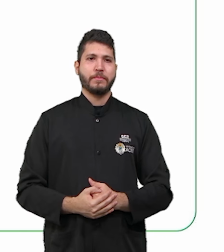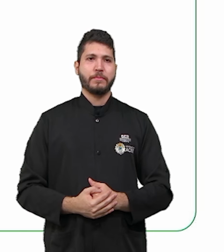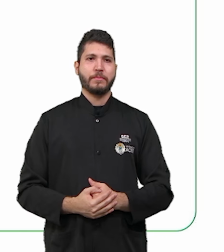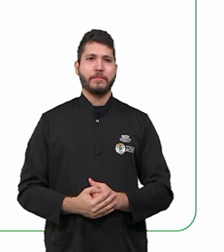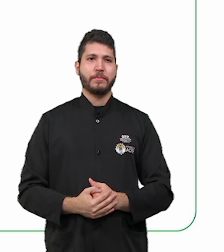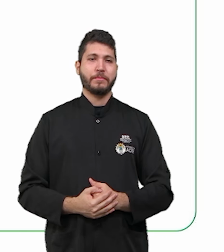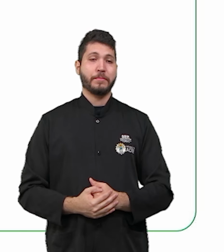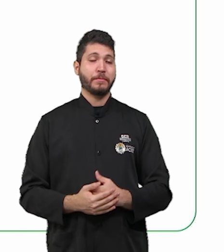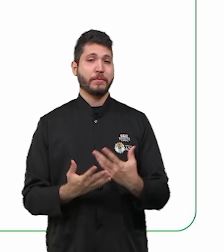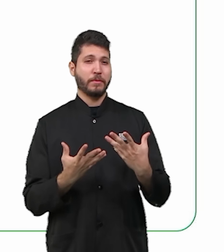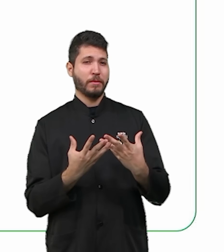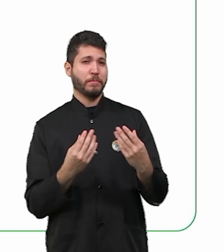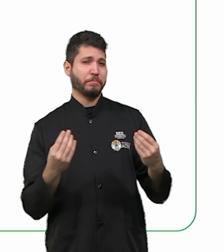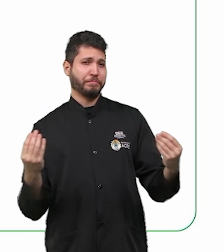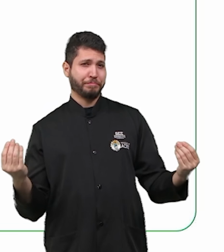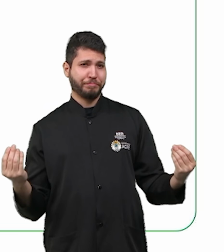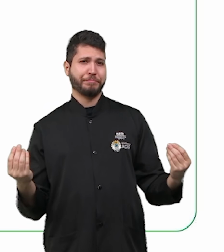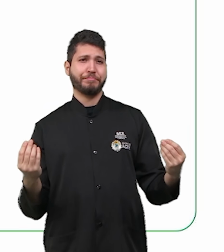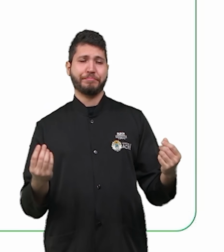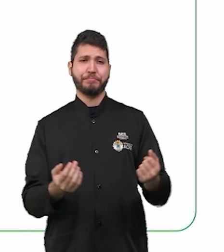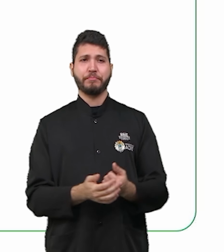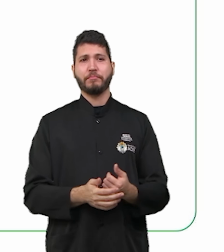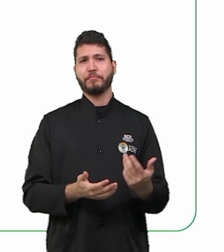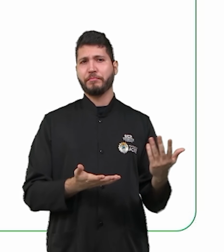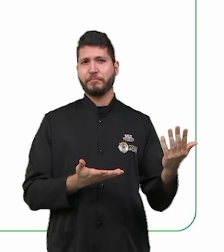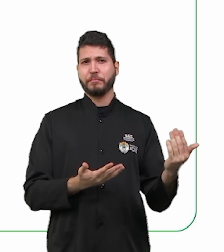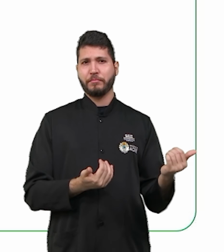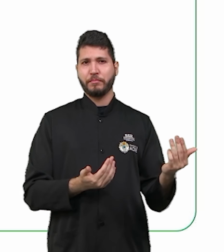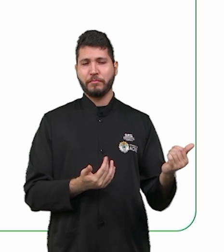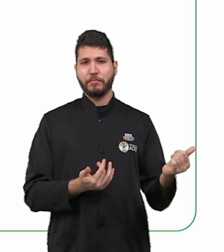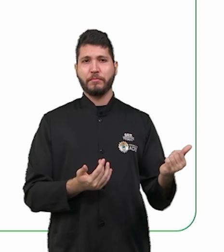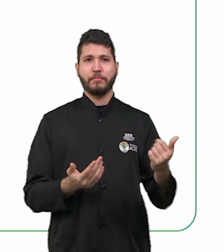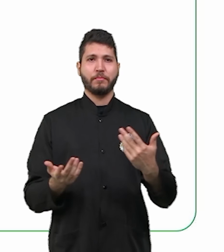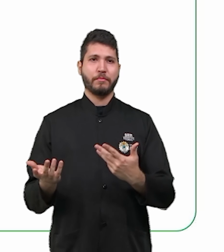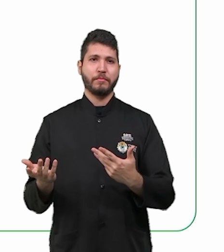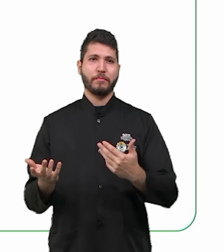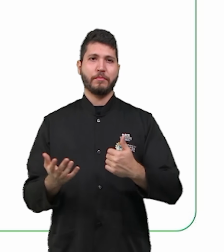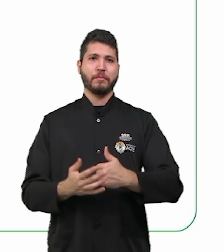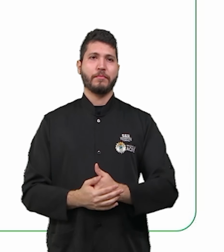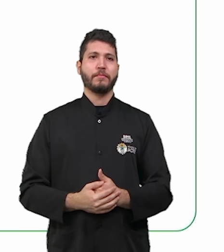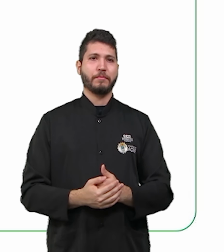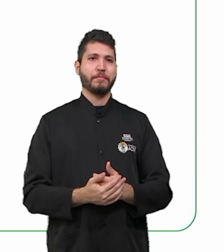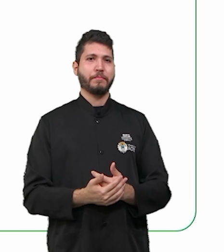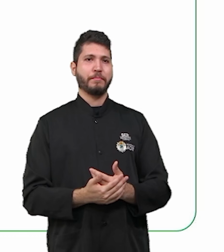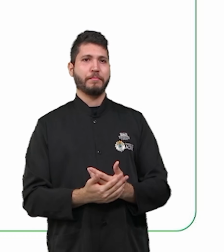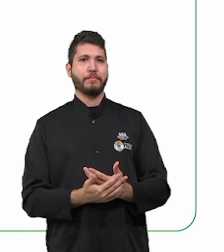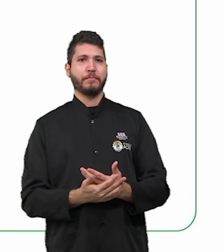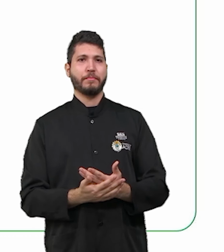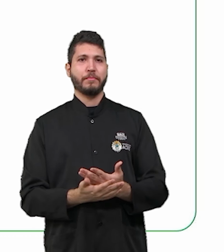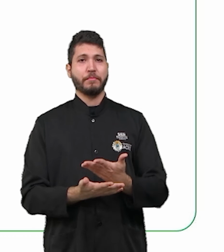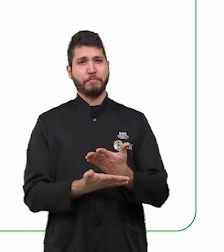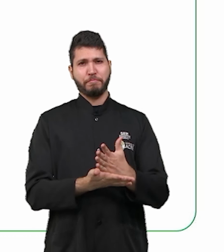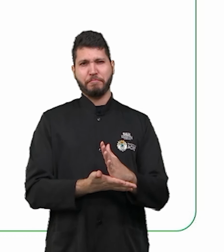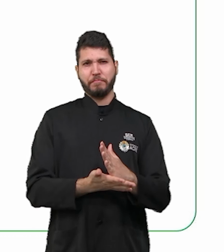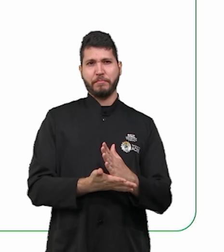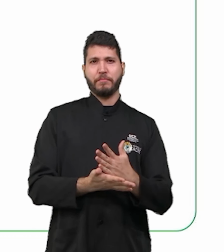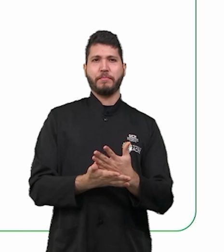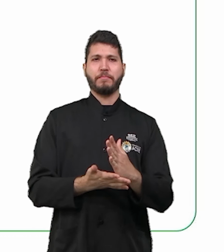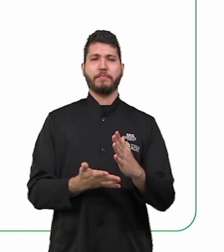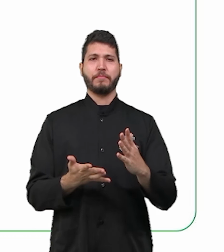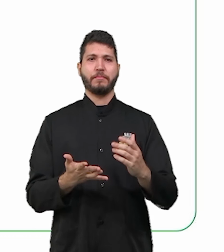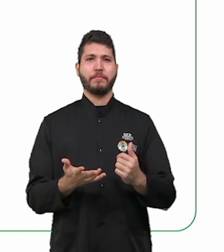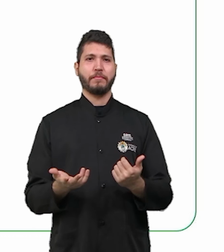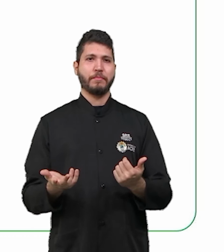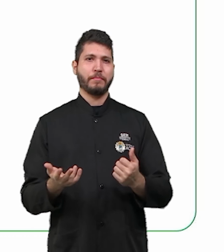A muitos jóvenes les molesta la presión de tener un cuerpo perfeito para poder praticar dança ou